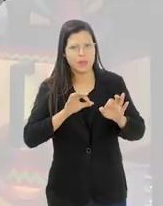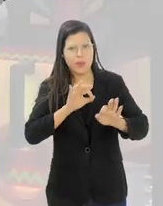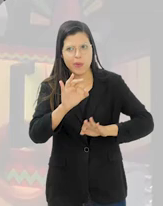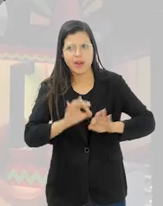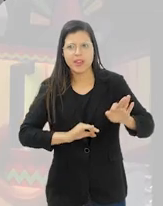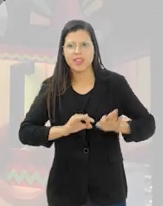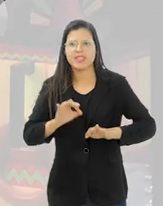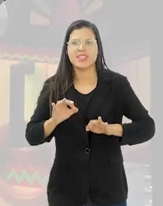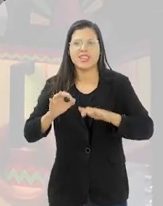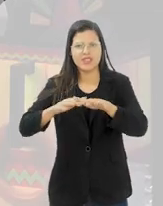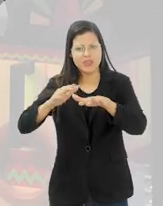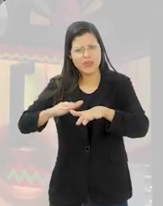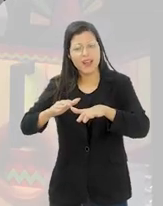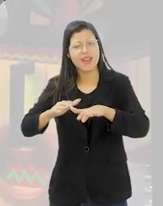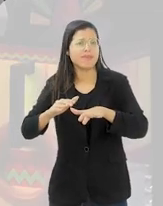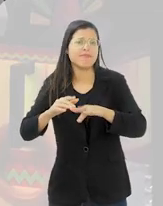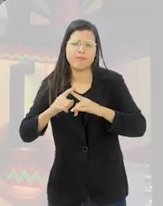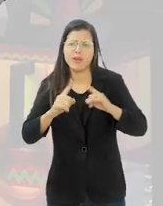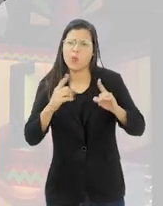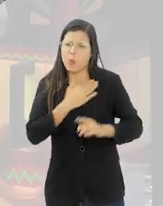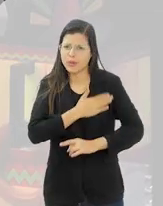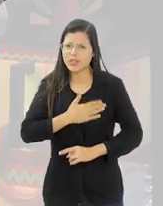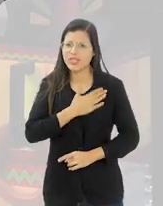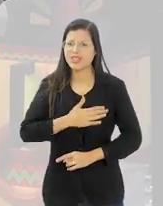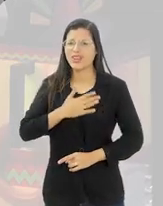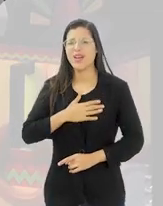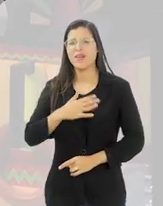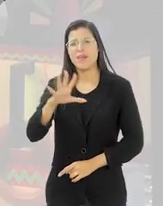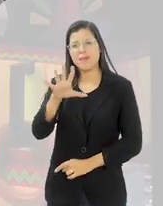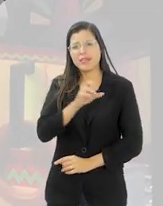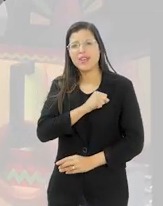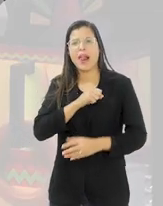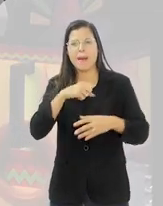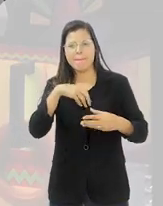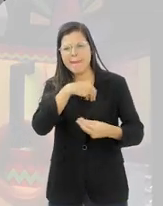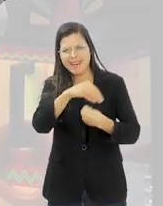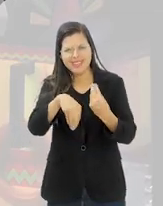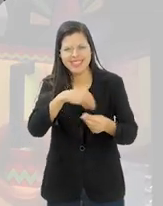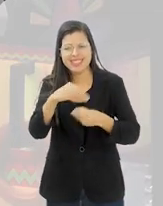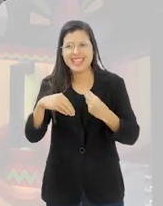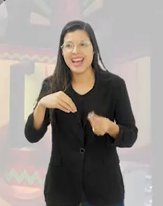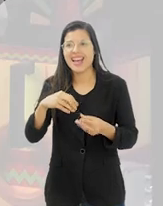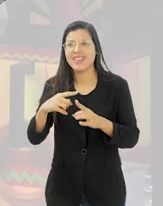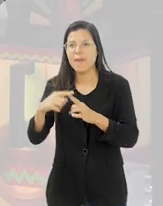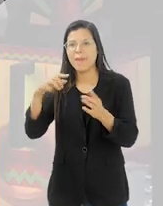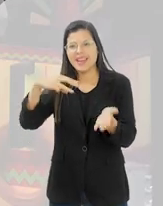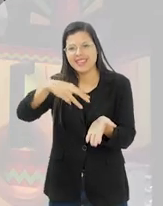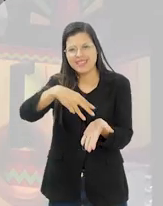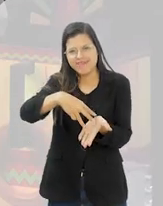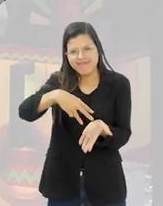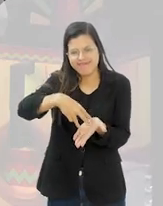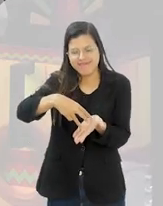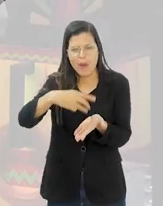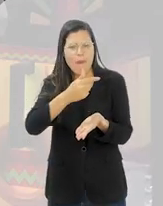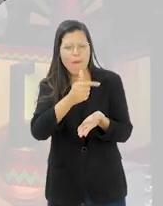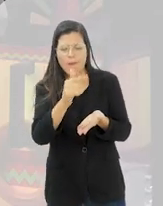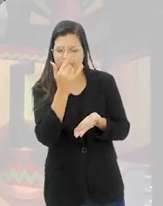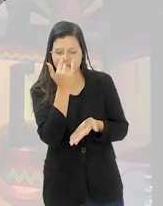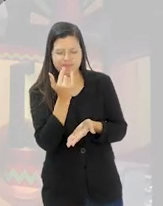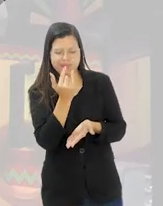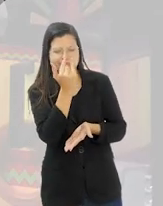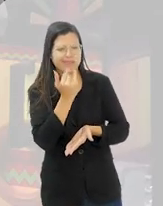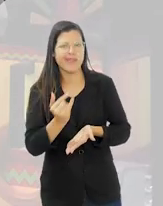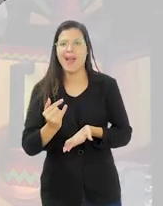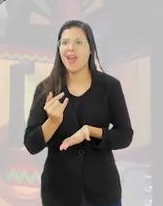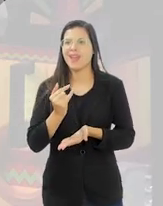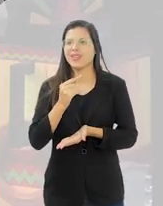E mesmo assim gostamos, mesmo assim ficamos fascinados. Foi tudo assim, era bagunçado, mas a Sapucaí tem um outro encanto, tem uma outra coisa